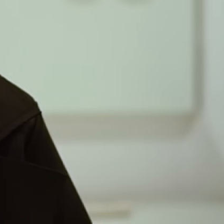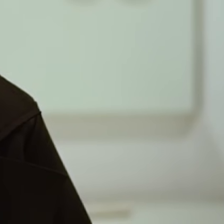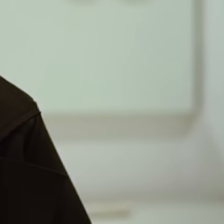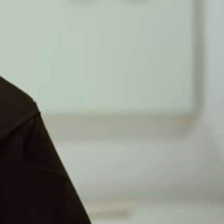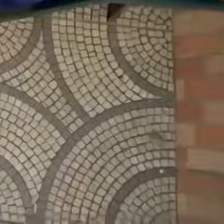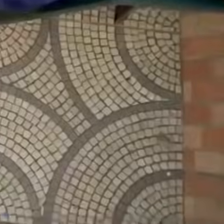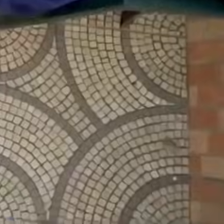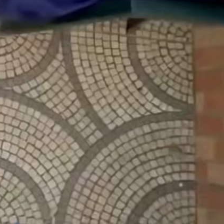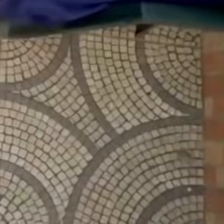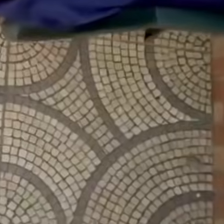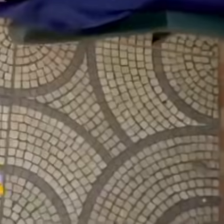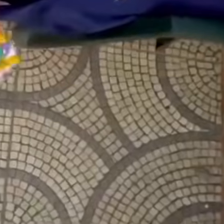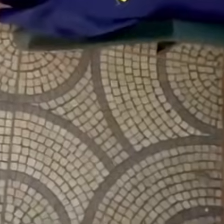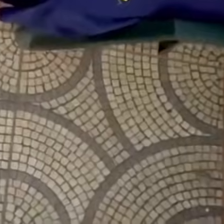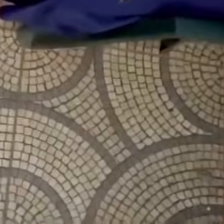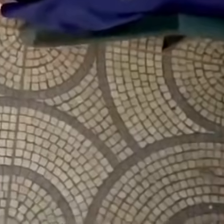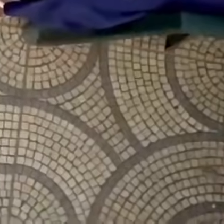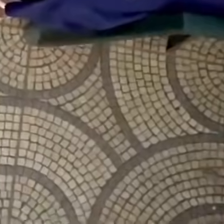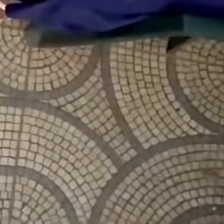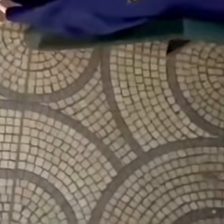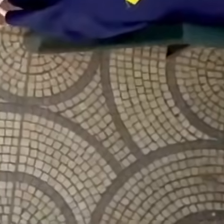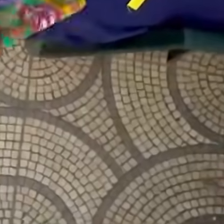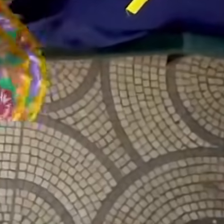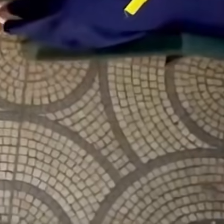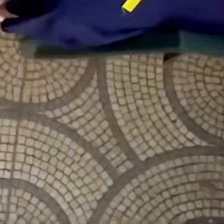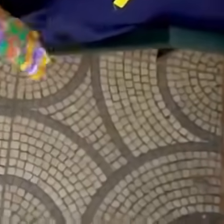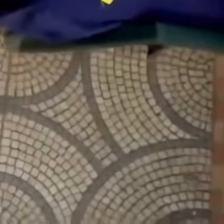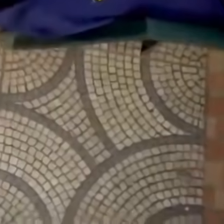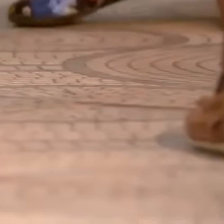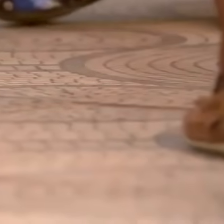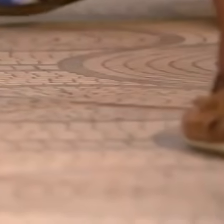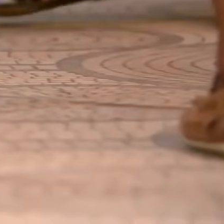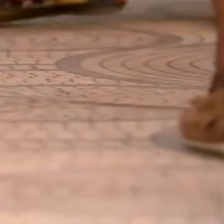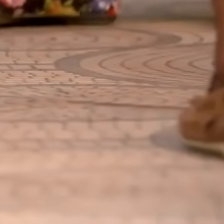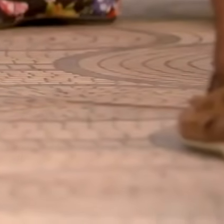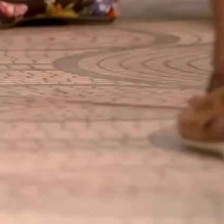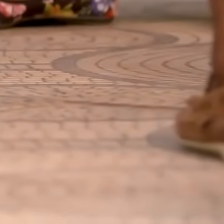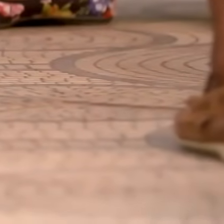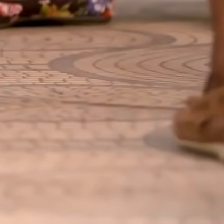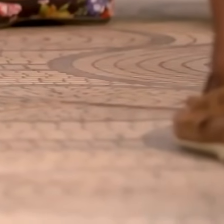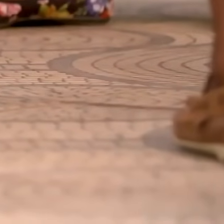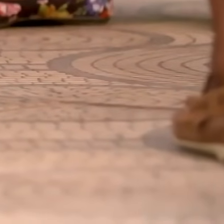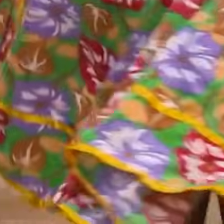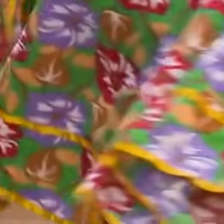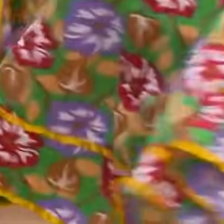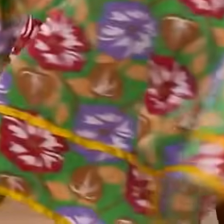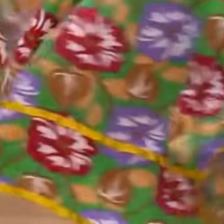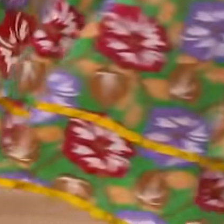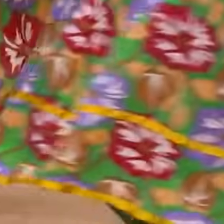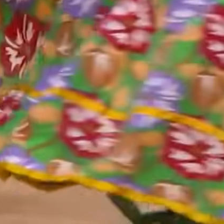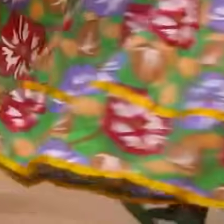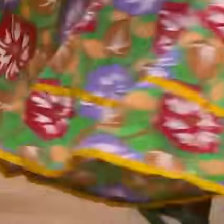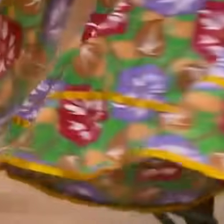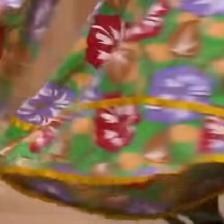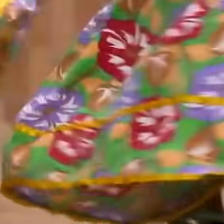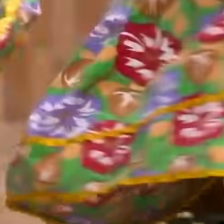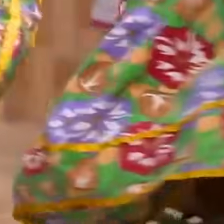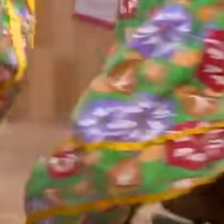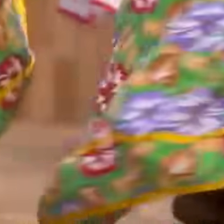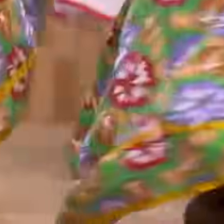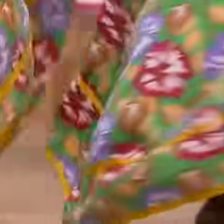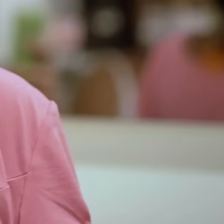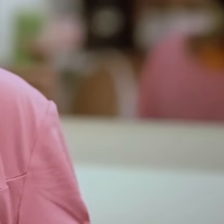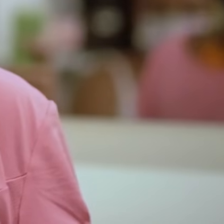no Maruanu. Dia 17 de junho foi feita uma reunião para criar a comissão com toda a sua